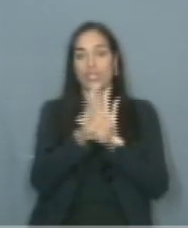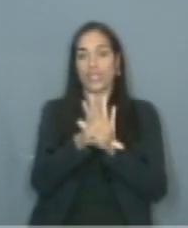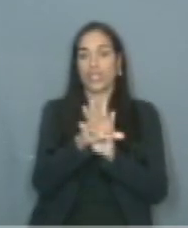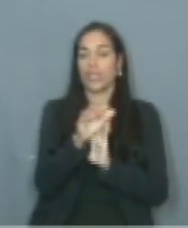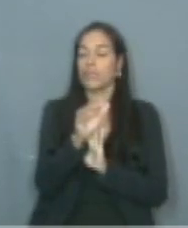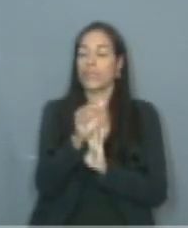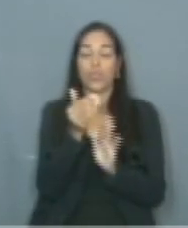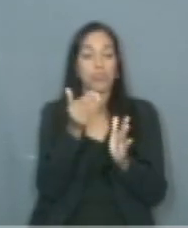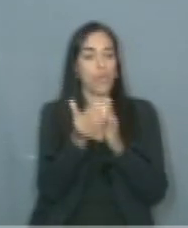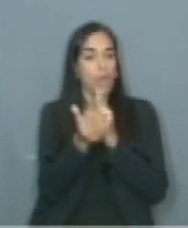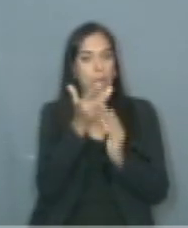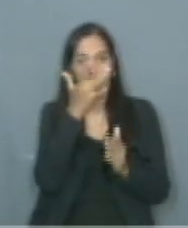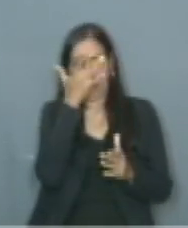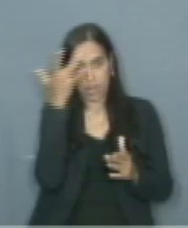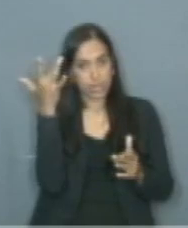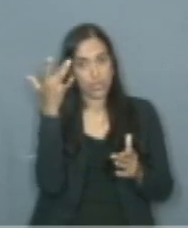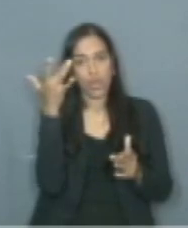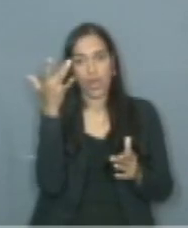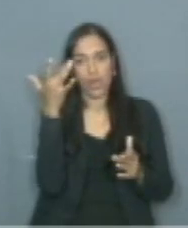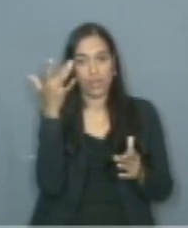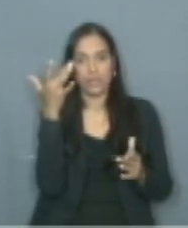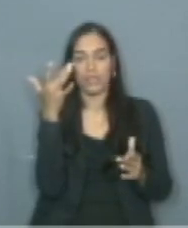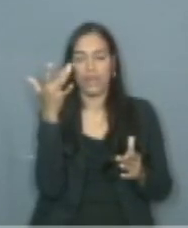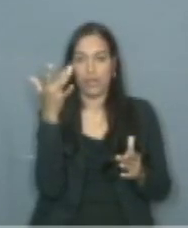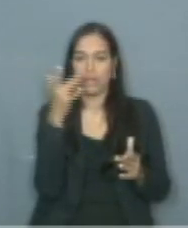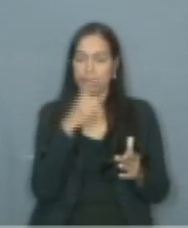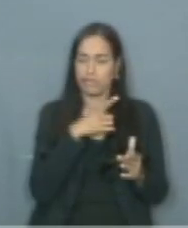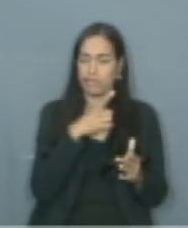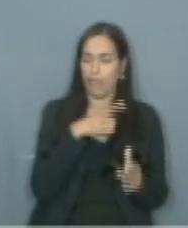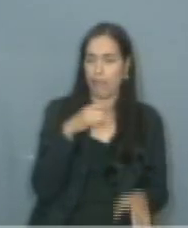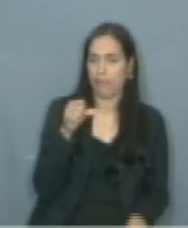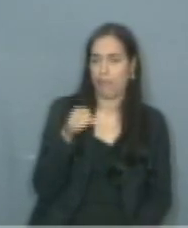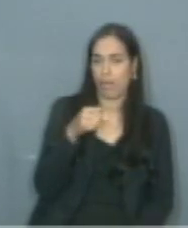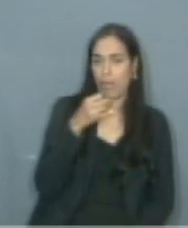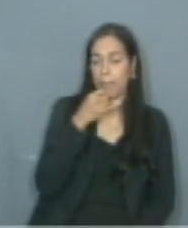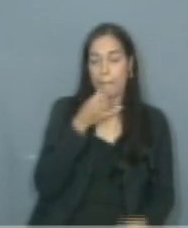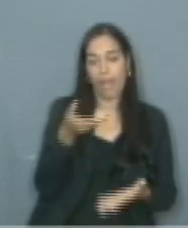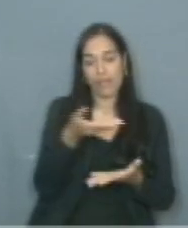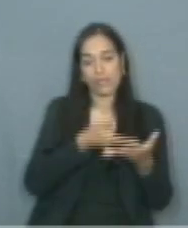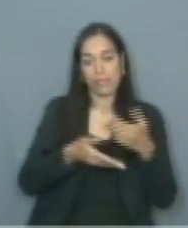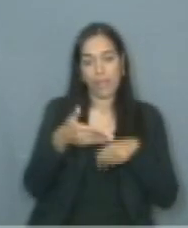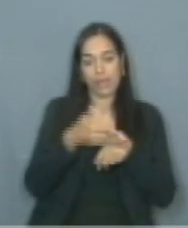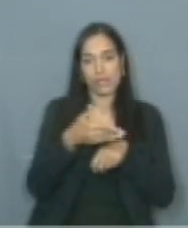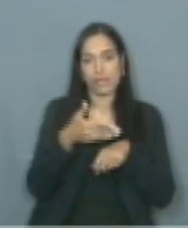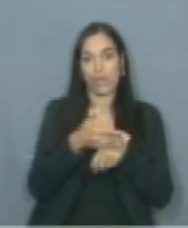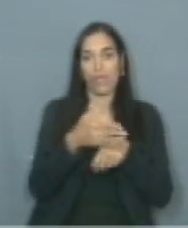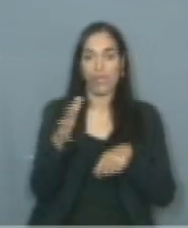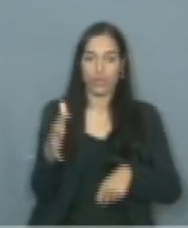terrorista que tenha tido qualquer participação com os atentados golpistas do 8 de janeiro. Muito obrigada.